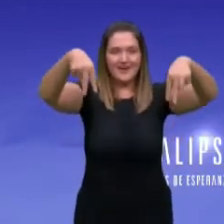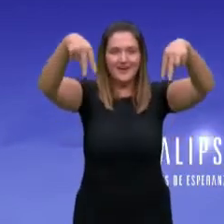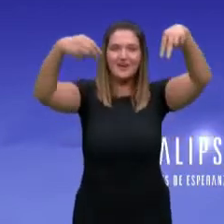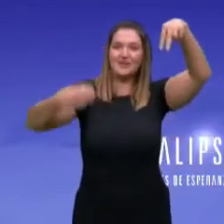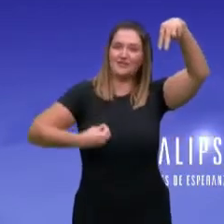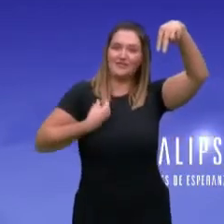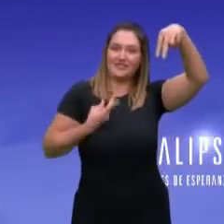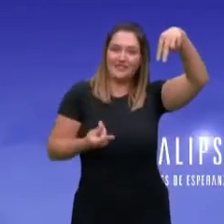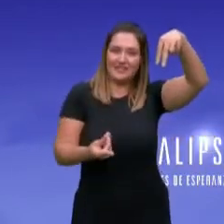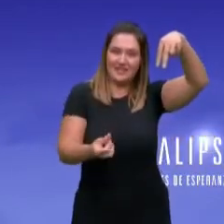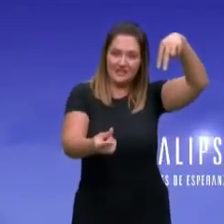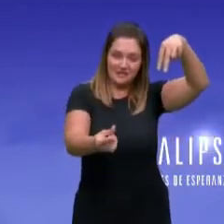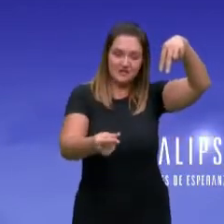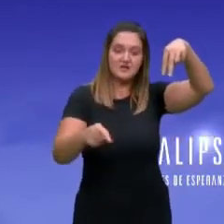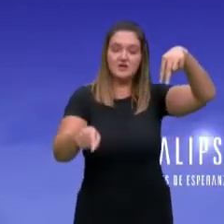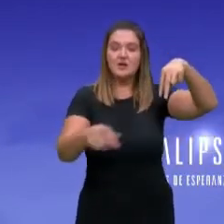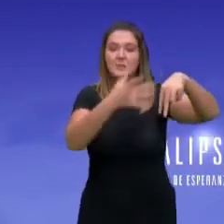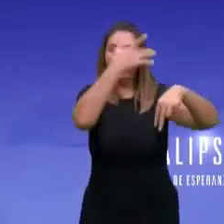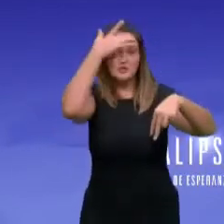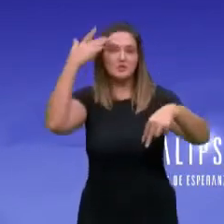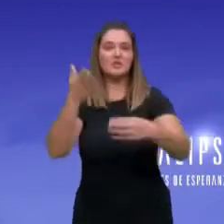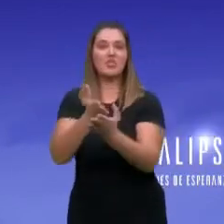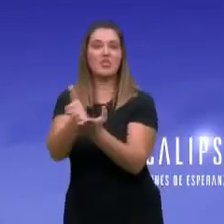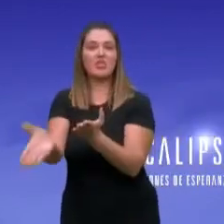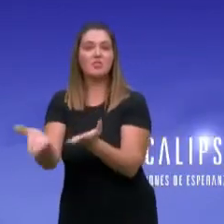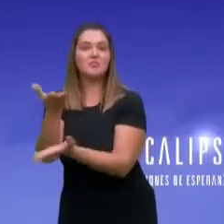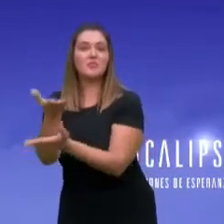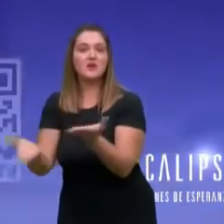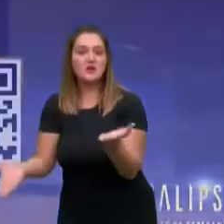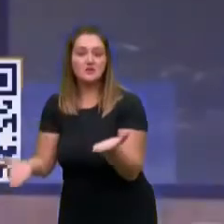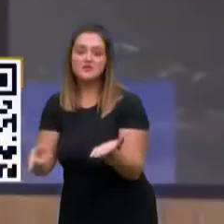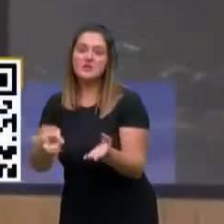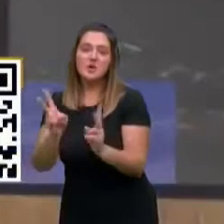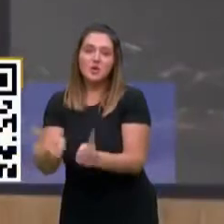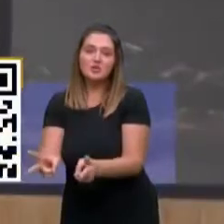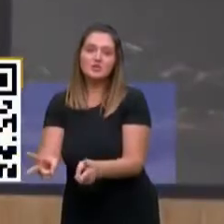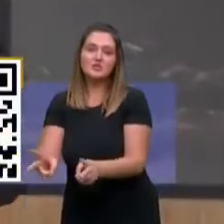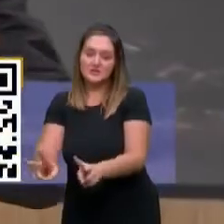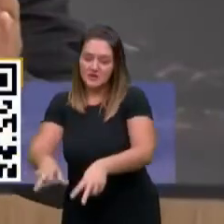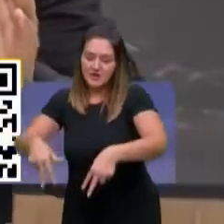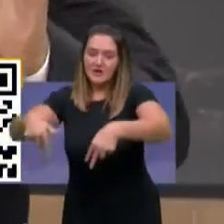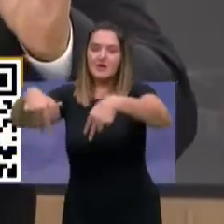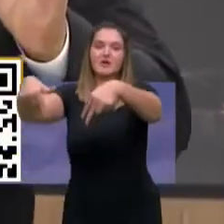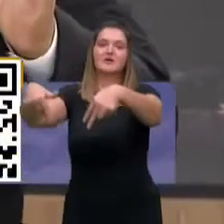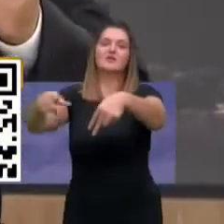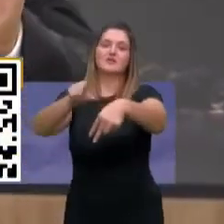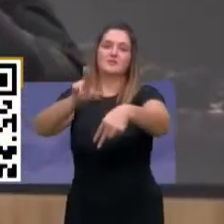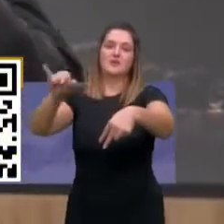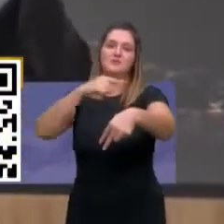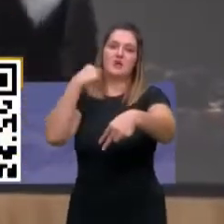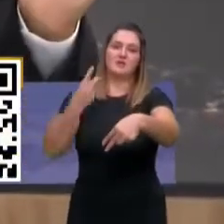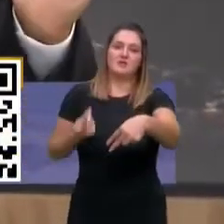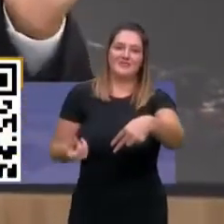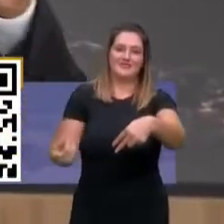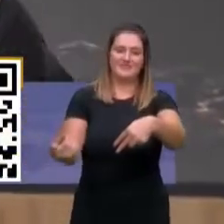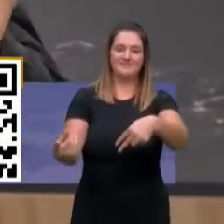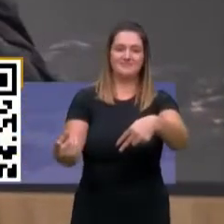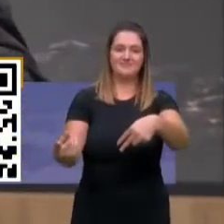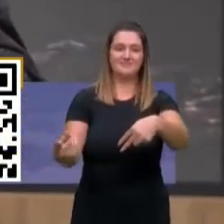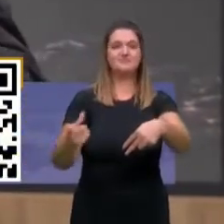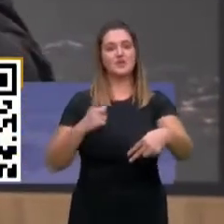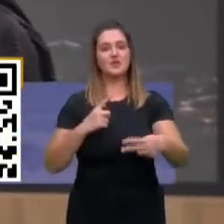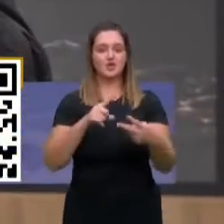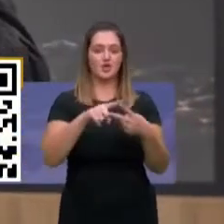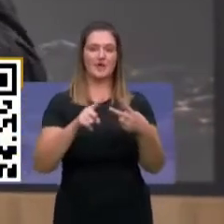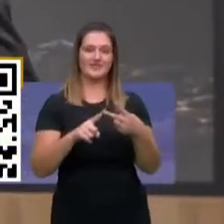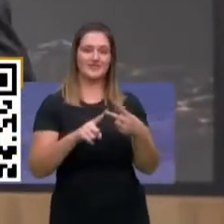o mal para a ressurreição da condenação ou do juízo. Então você percebeu? A Bíblia fala da ressurreição dos justos e